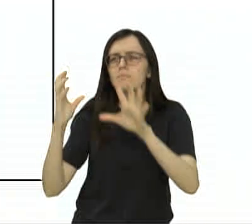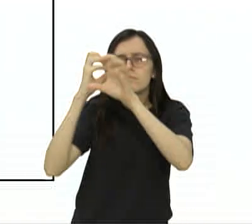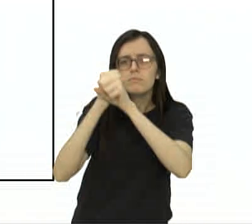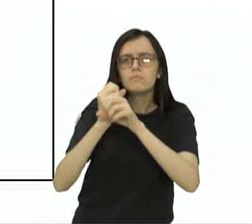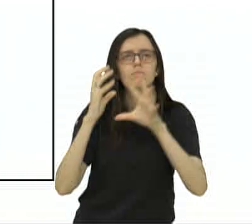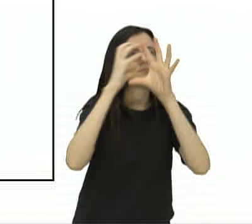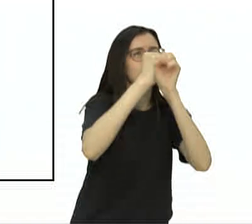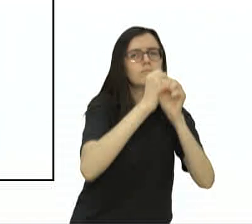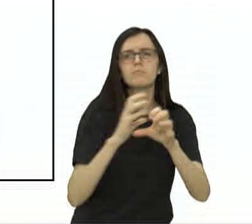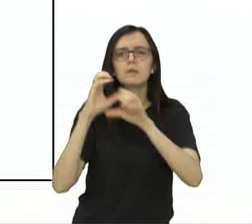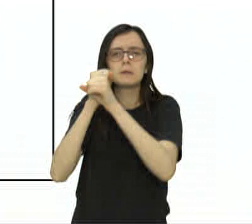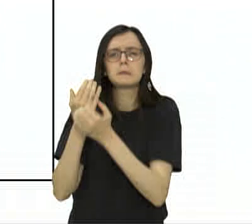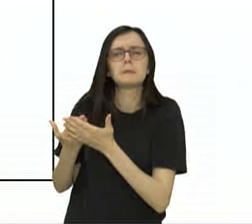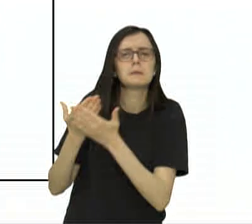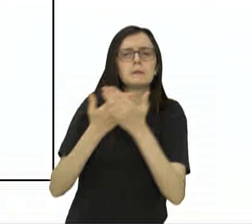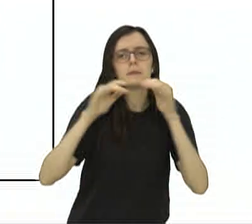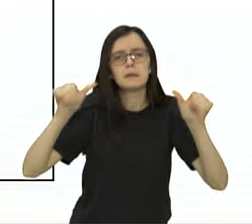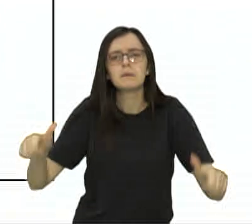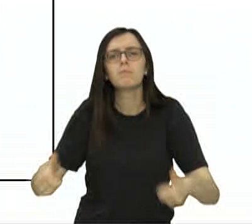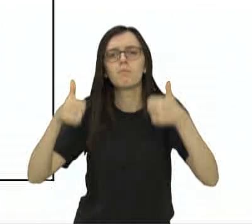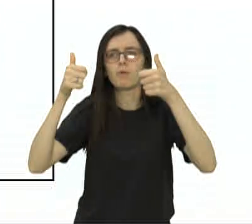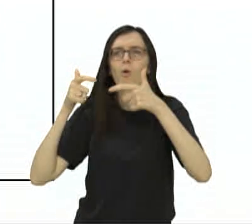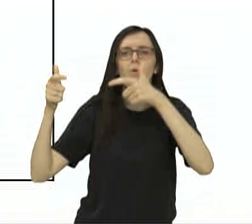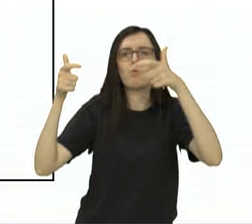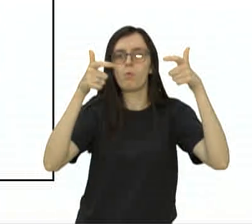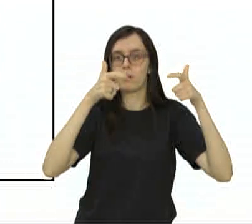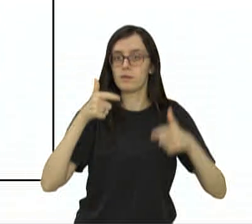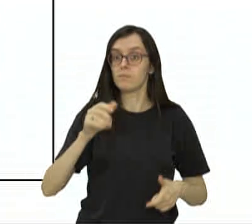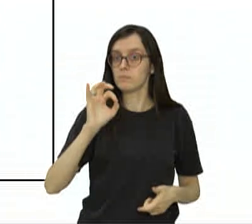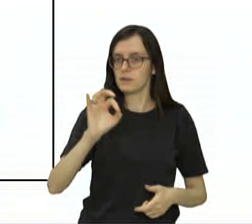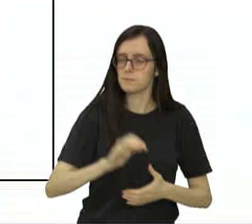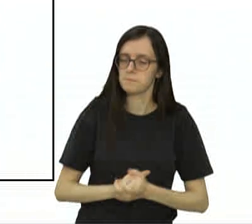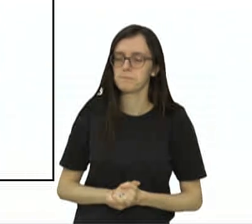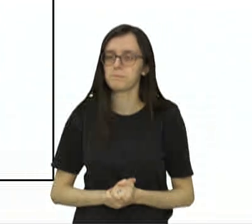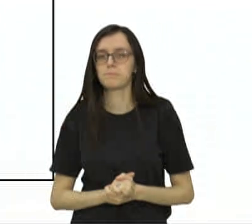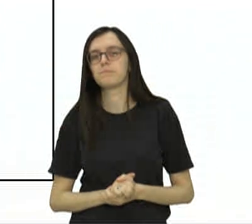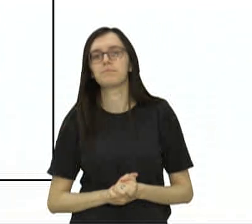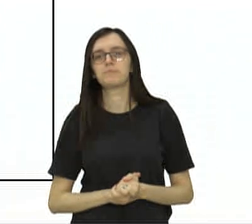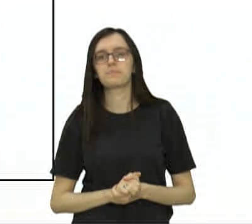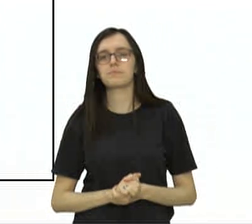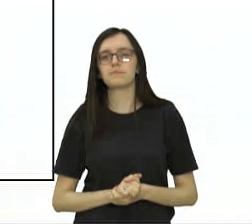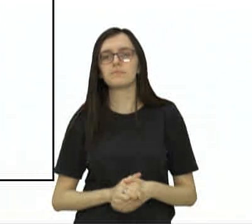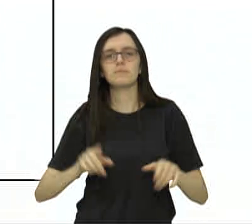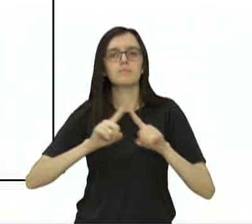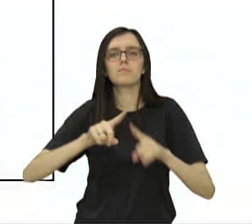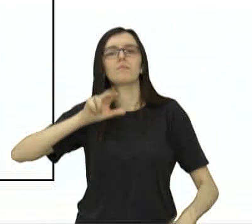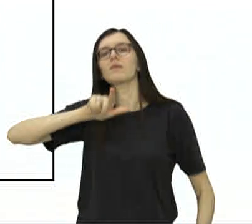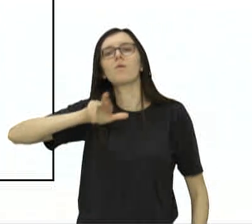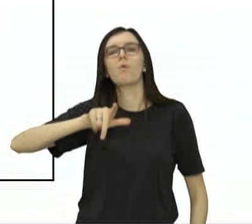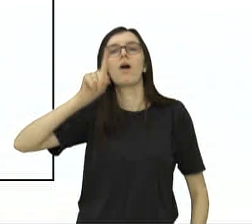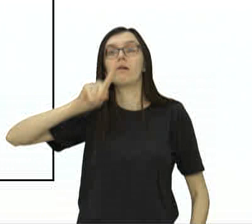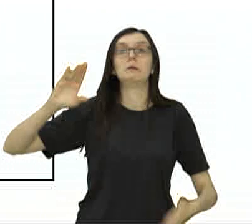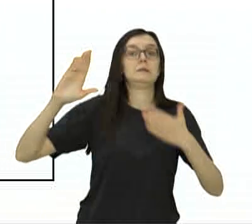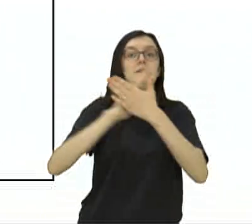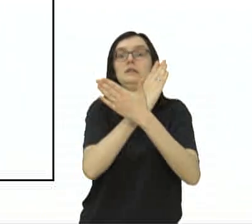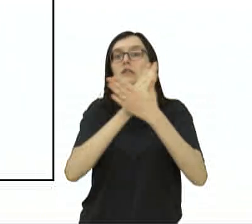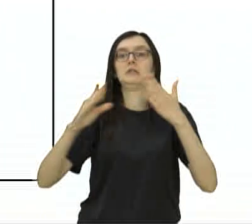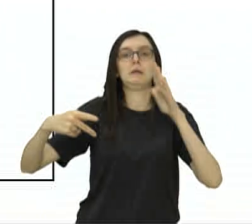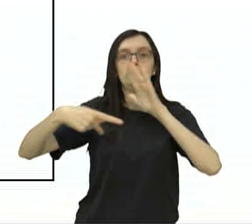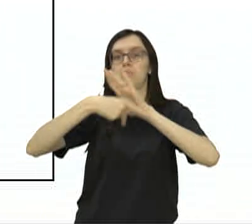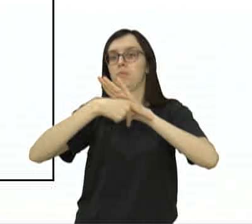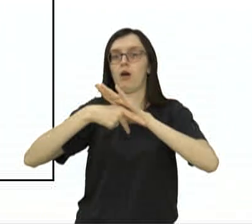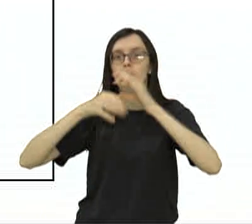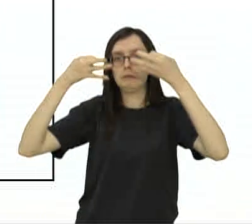para poder estudar melhor as regiões, certo? Mas não é uma divisão